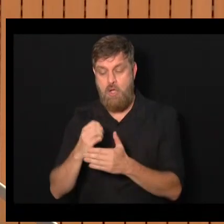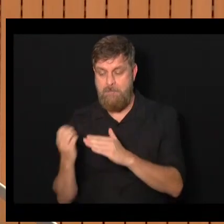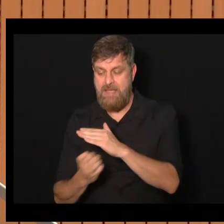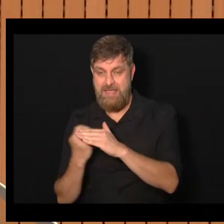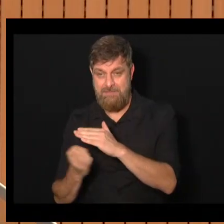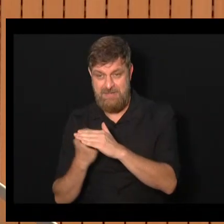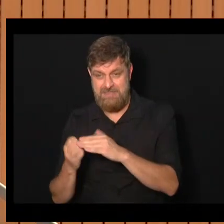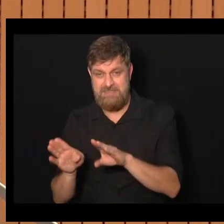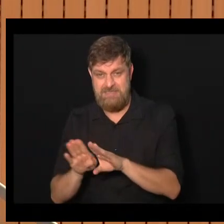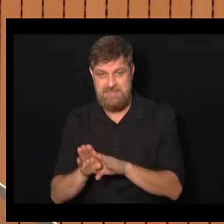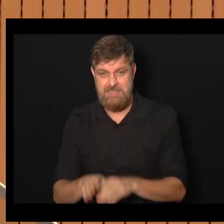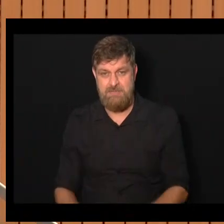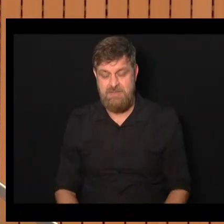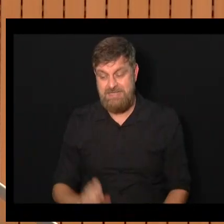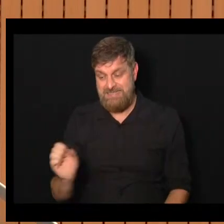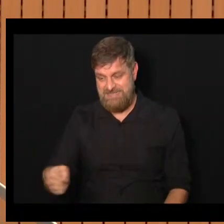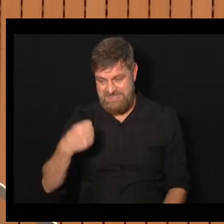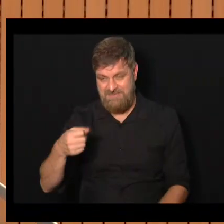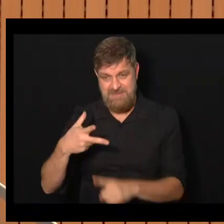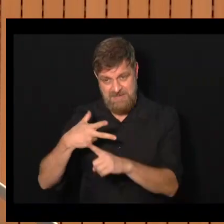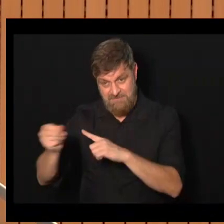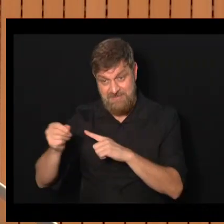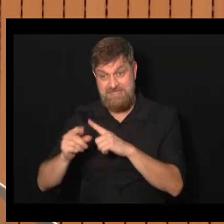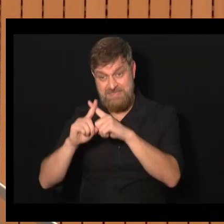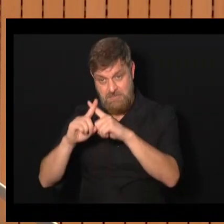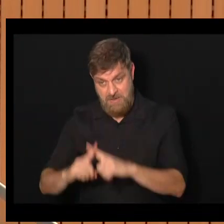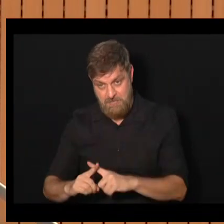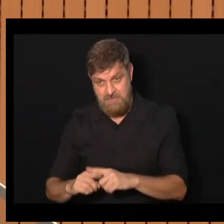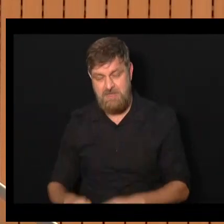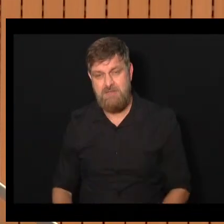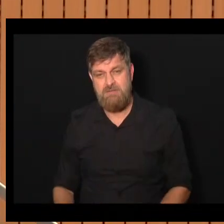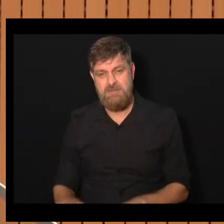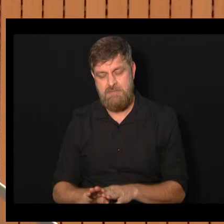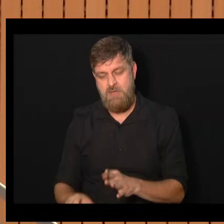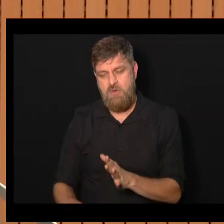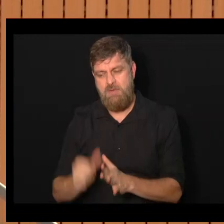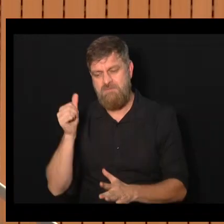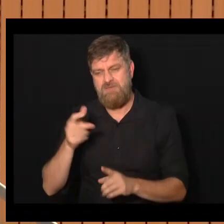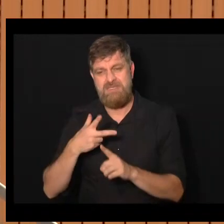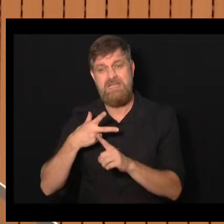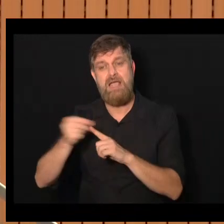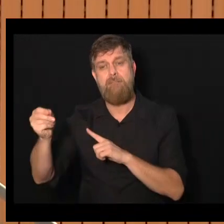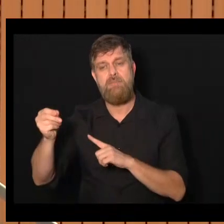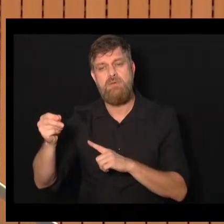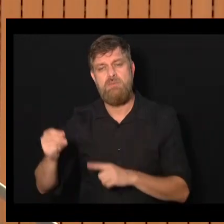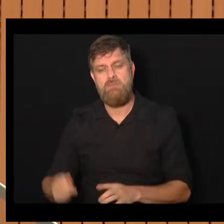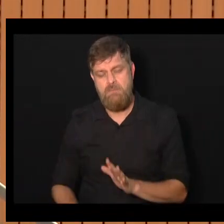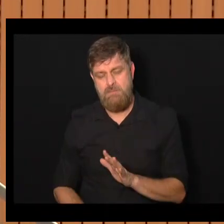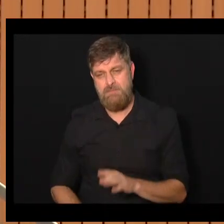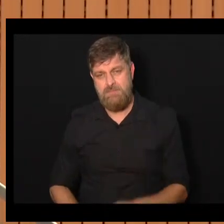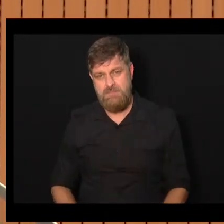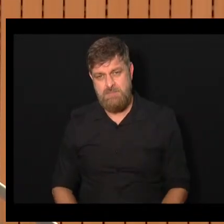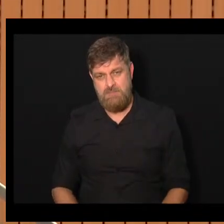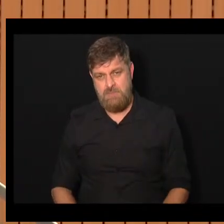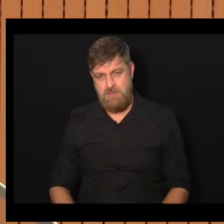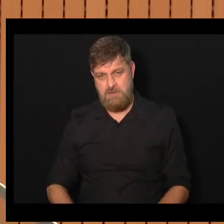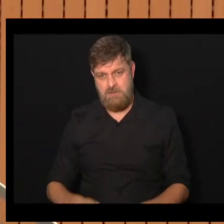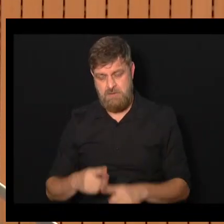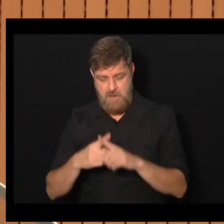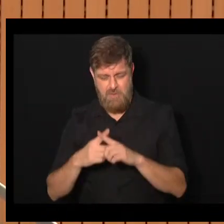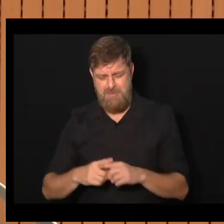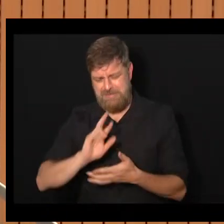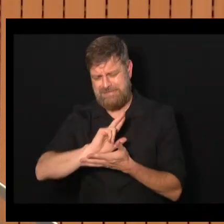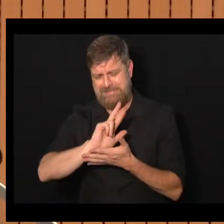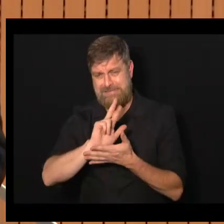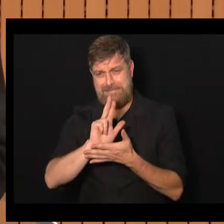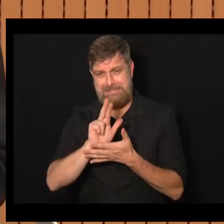da Copa Kaiser de Futebol Amador, 1 vez campeão da Copa Consigás de Futebol Amador